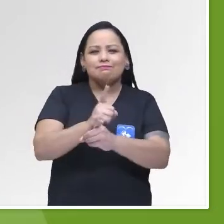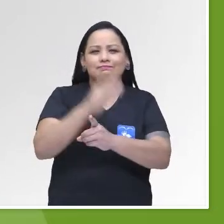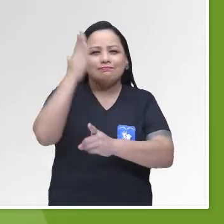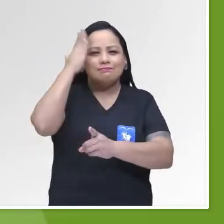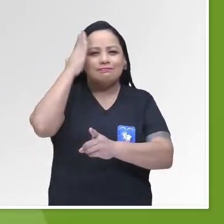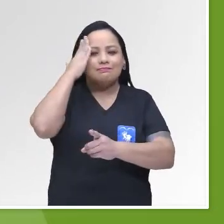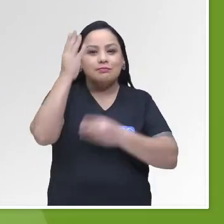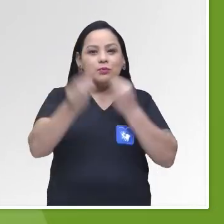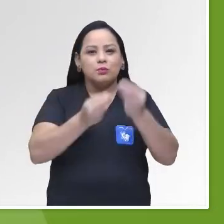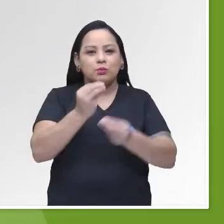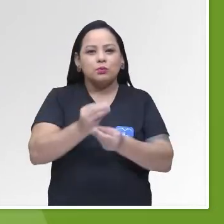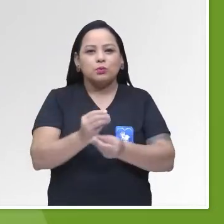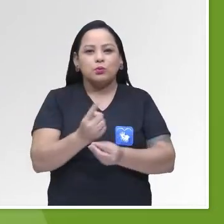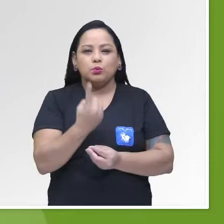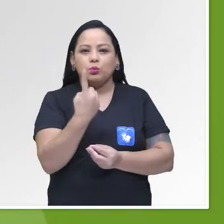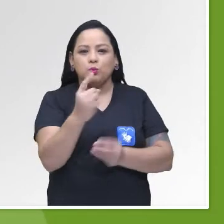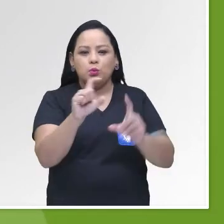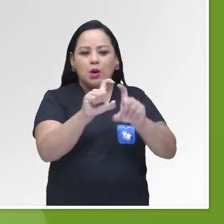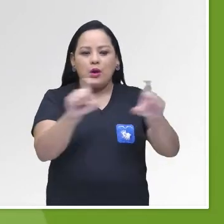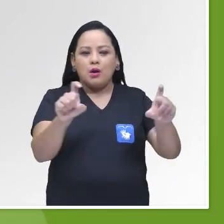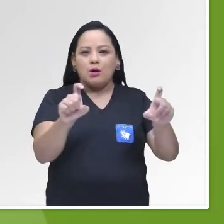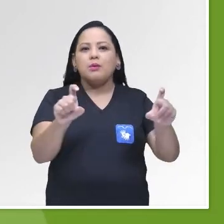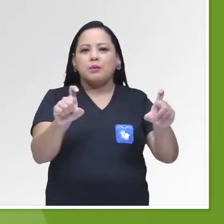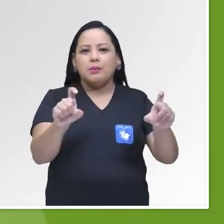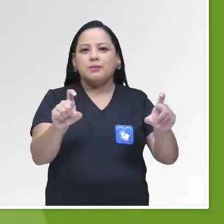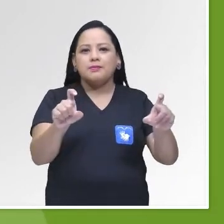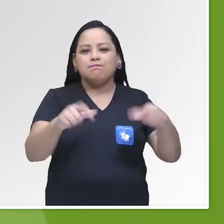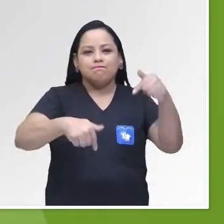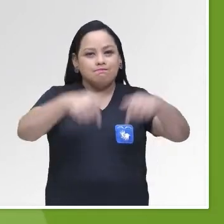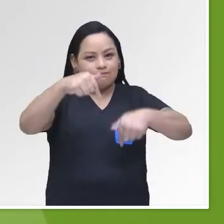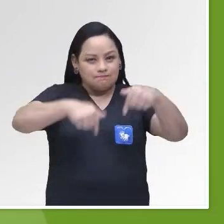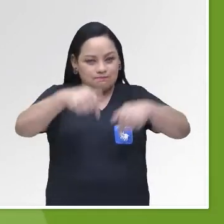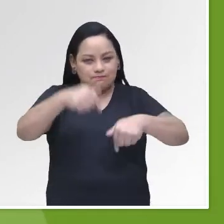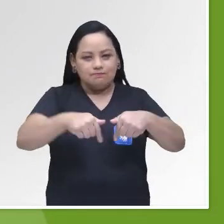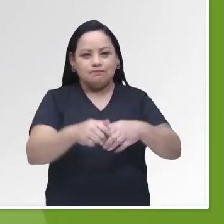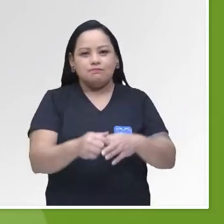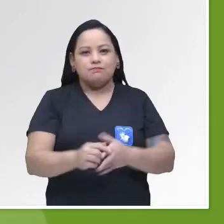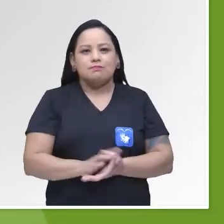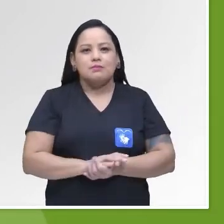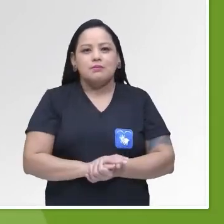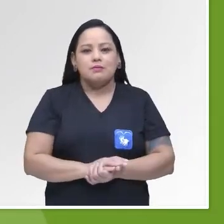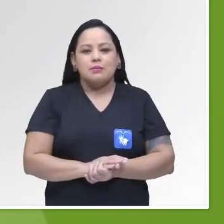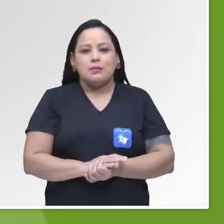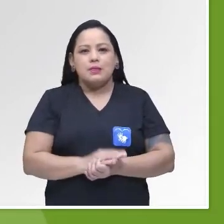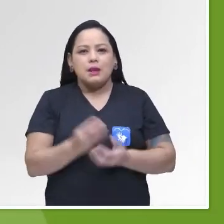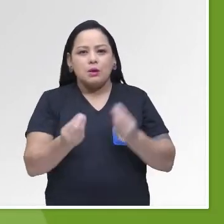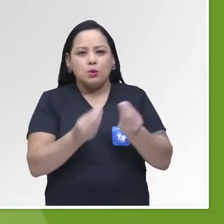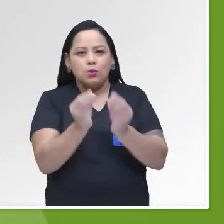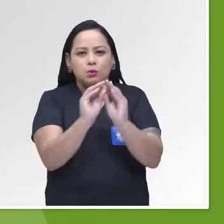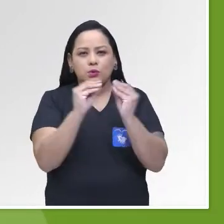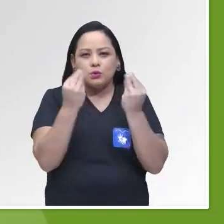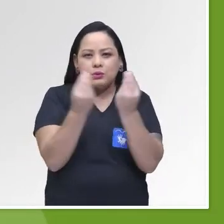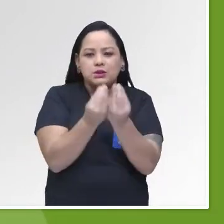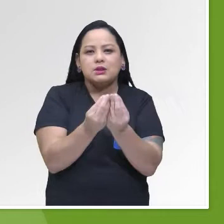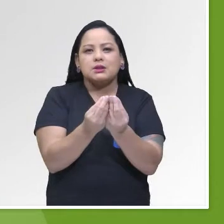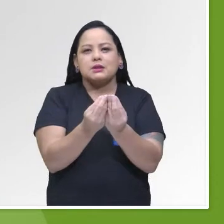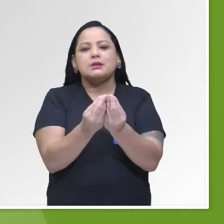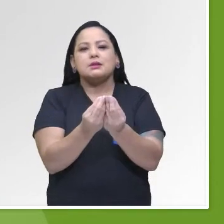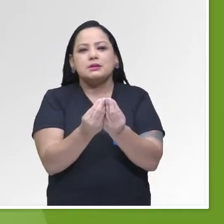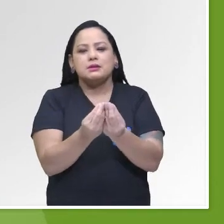identificar numa equação química os reagentes, os